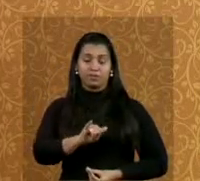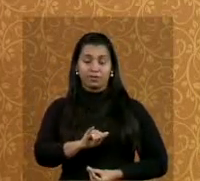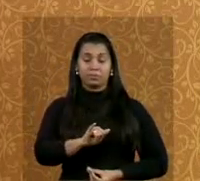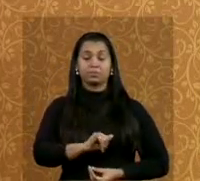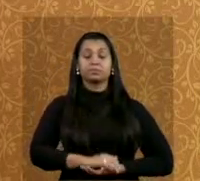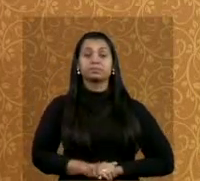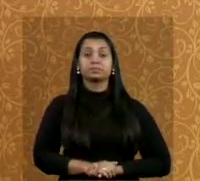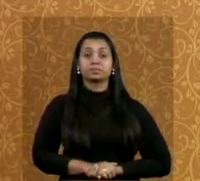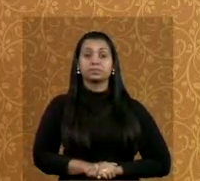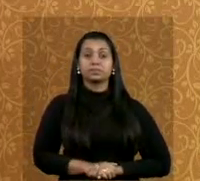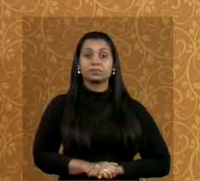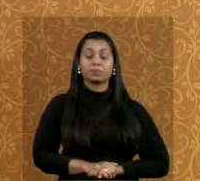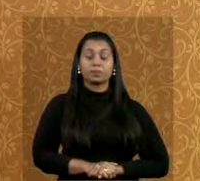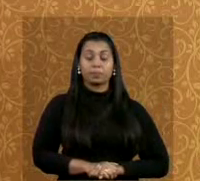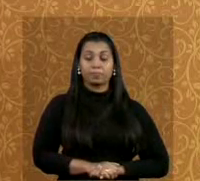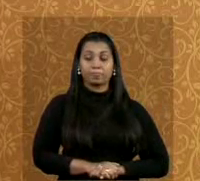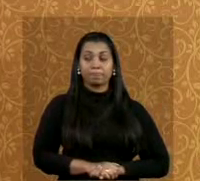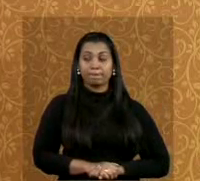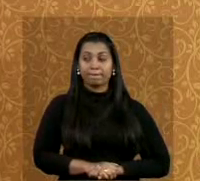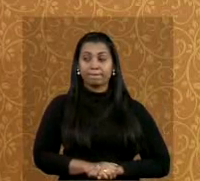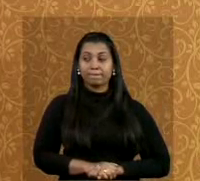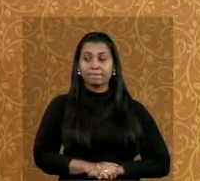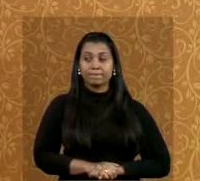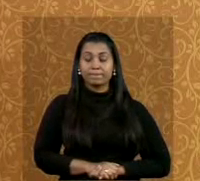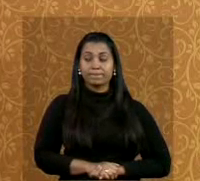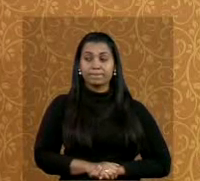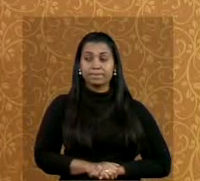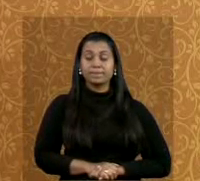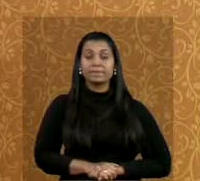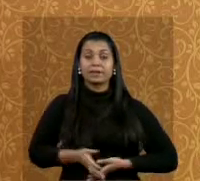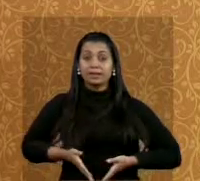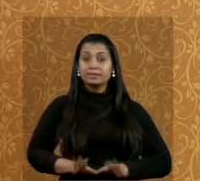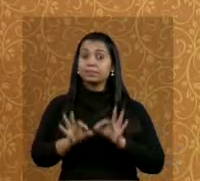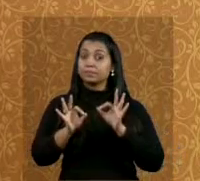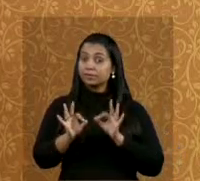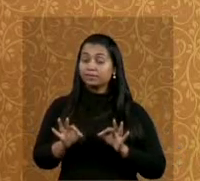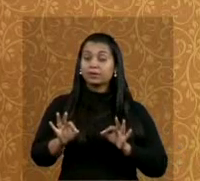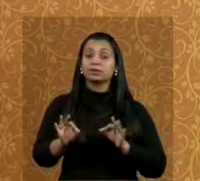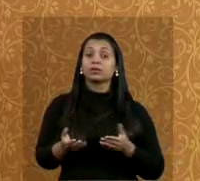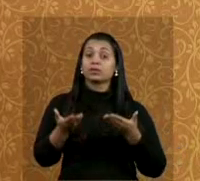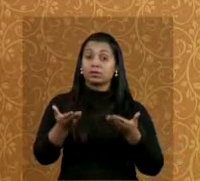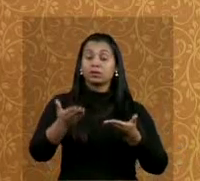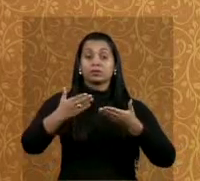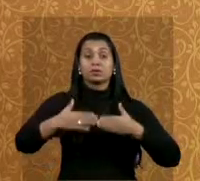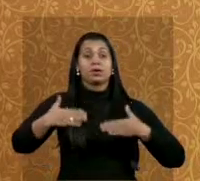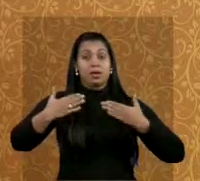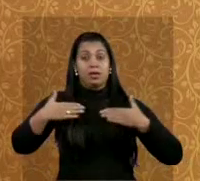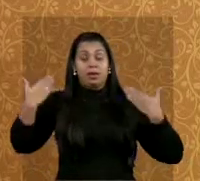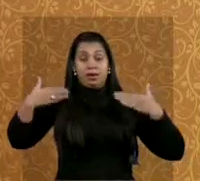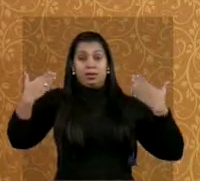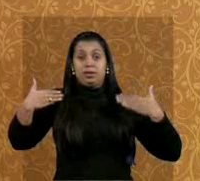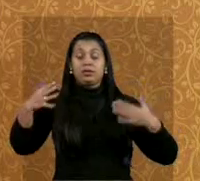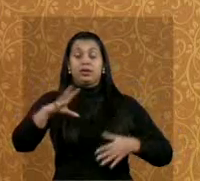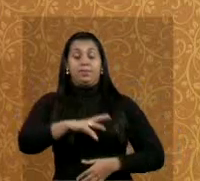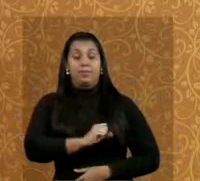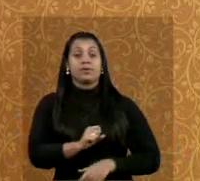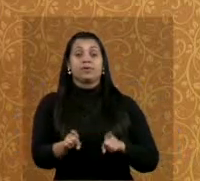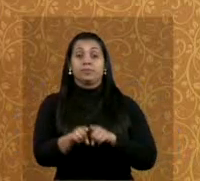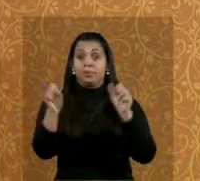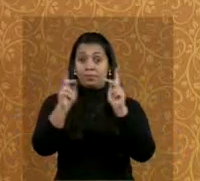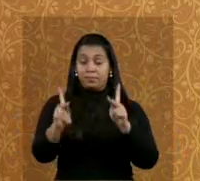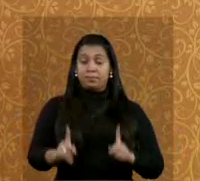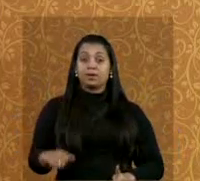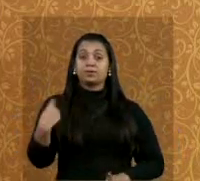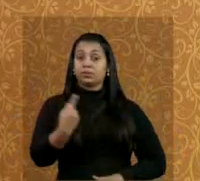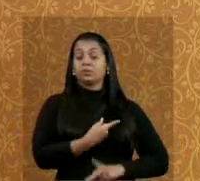Davi. Nascer tadinho e perfeito, trazendo muita alegria, amor e paz para